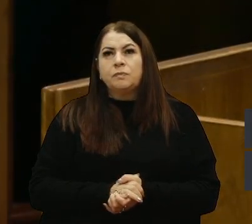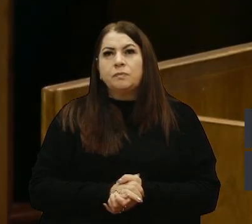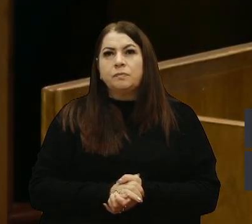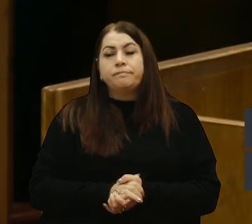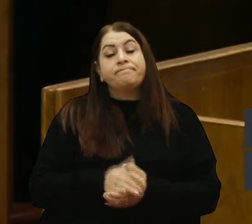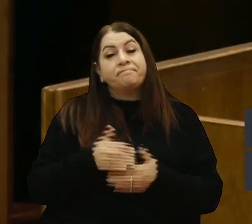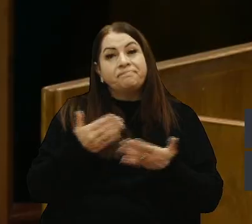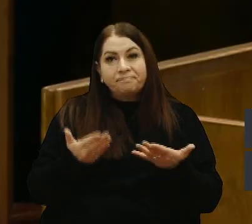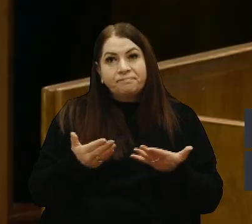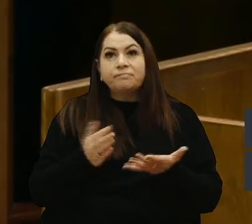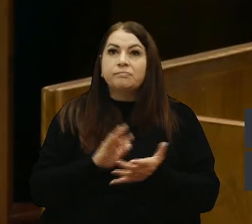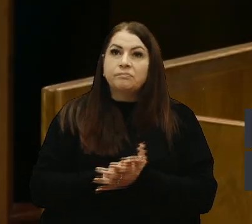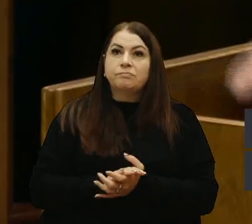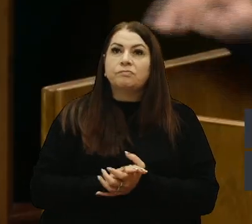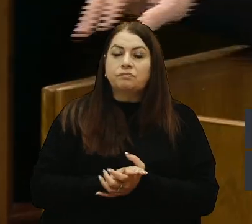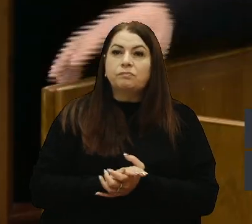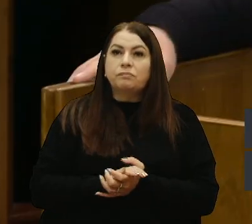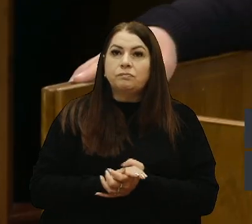Enfim,